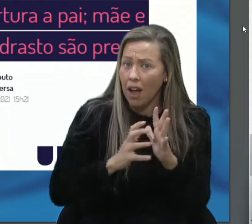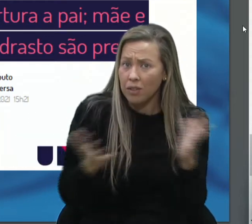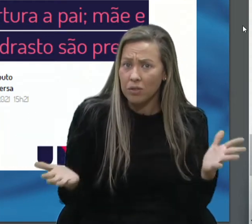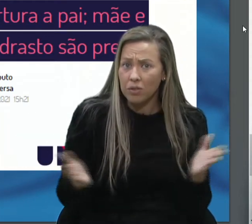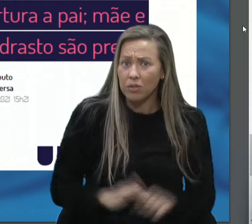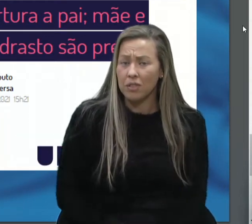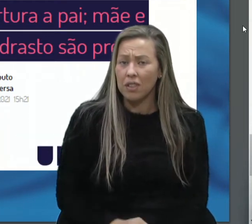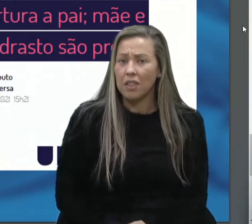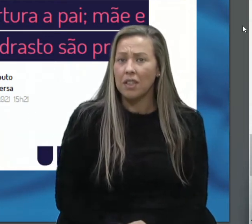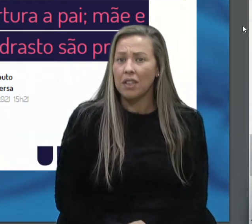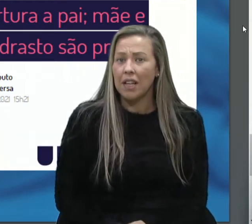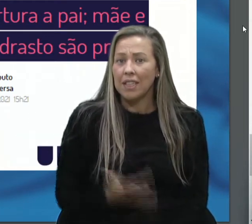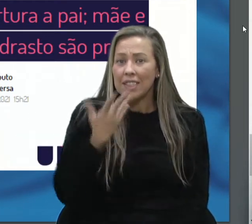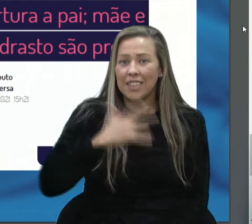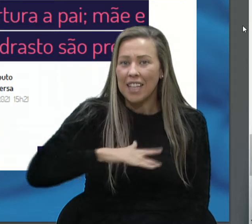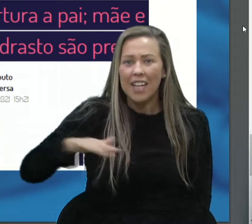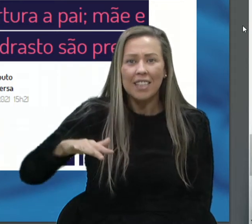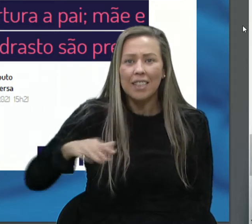de Pediatria.